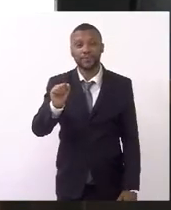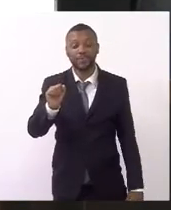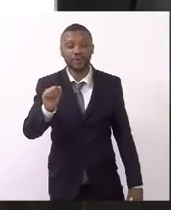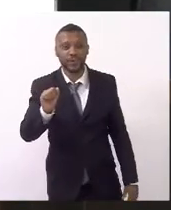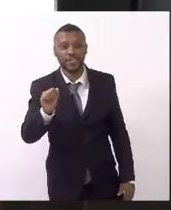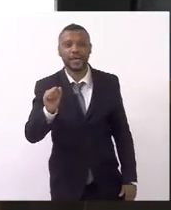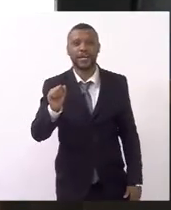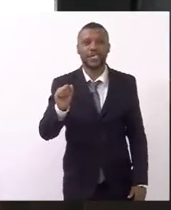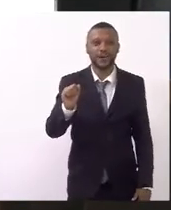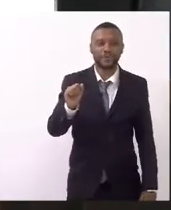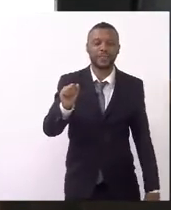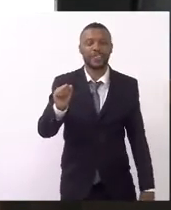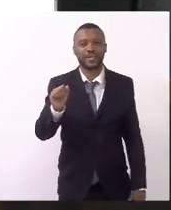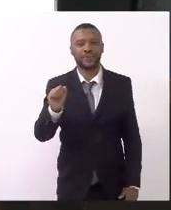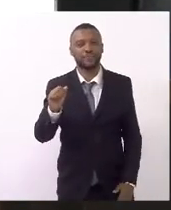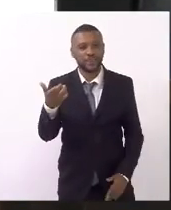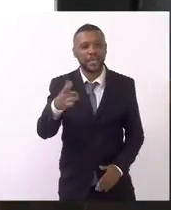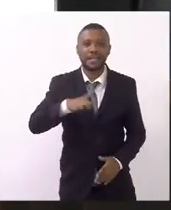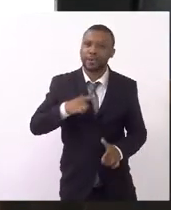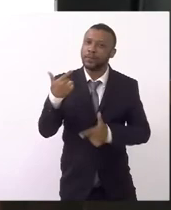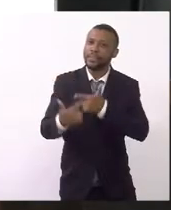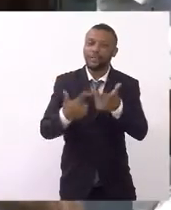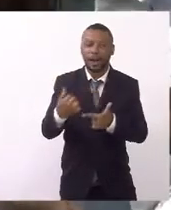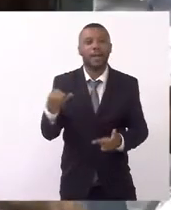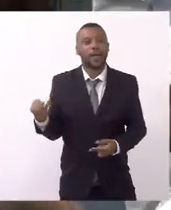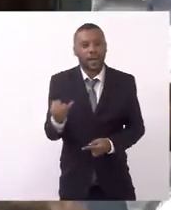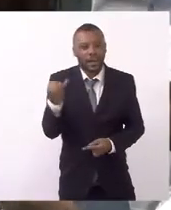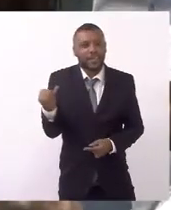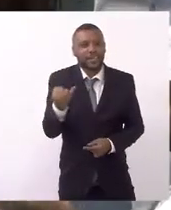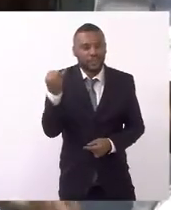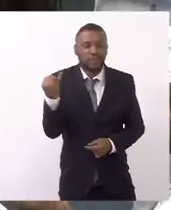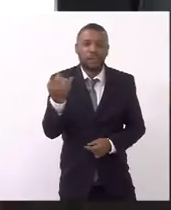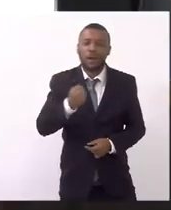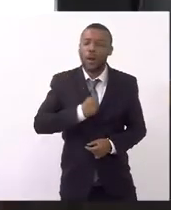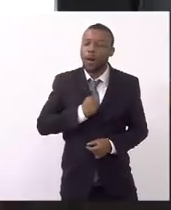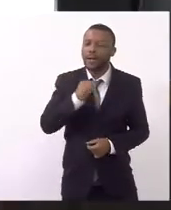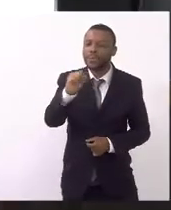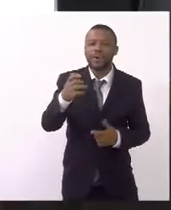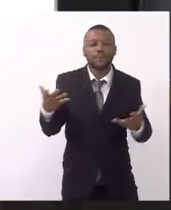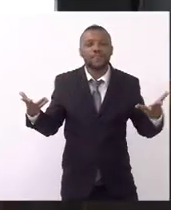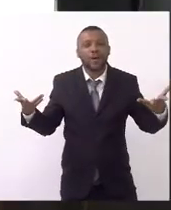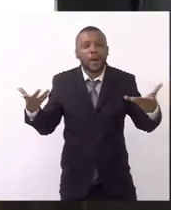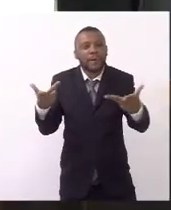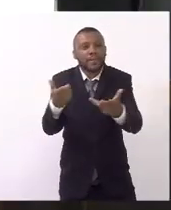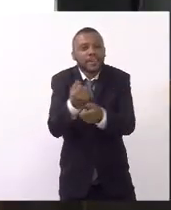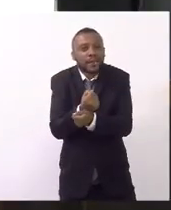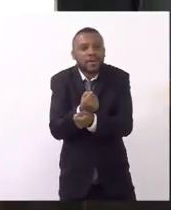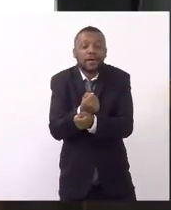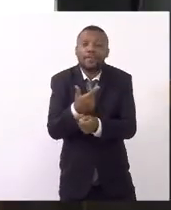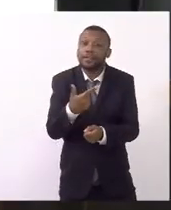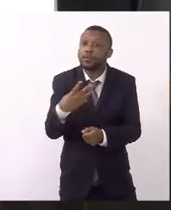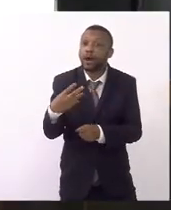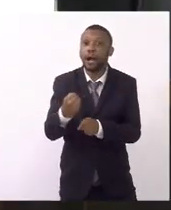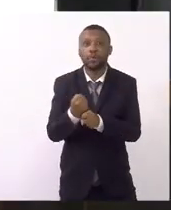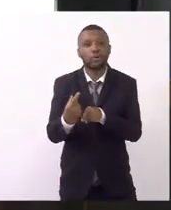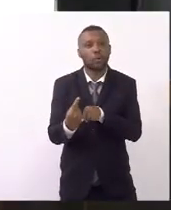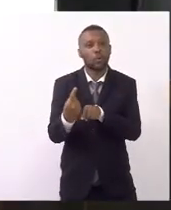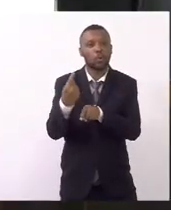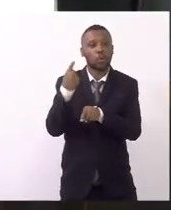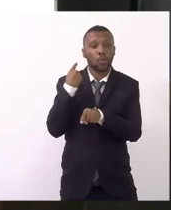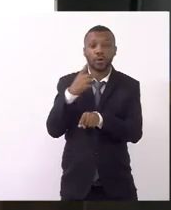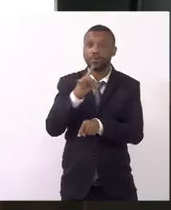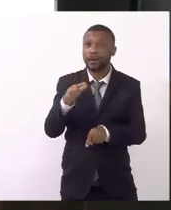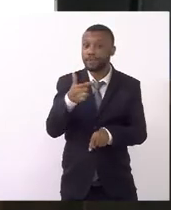trabalho super importante seu Axé foi fundado há 24 anos e